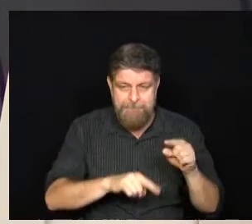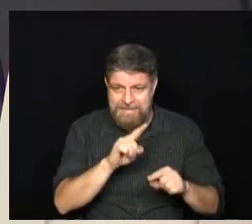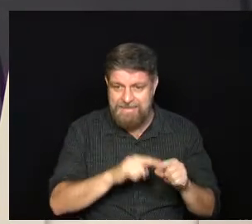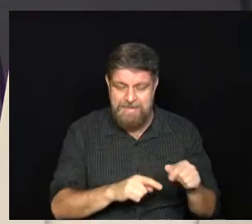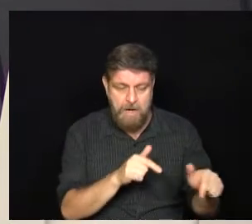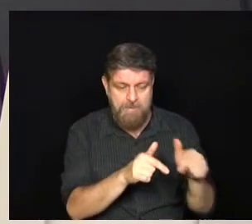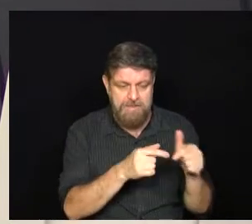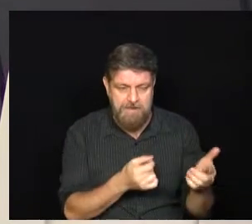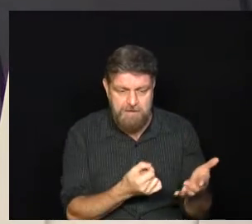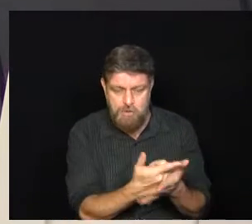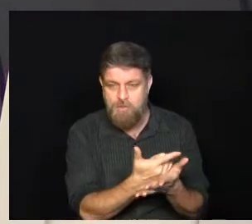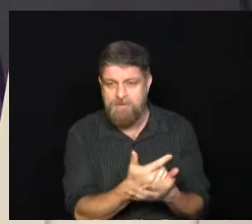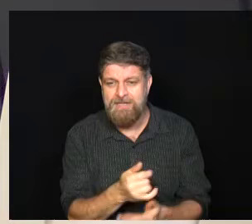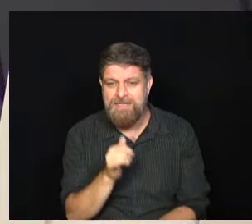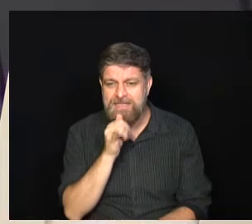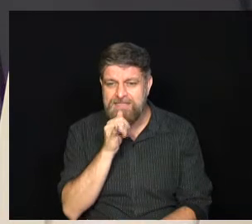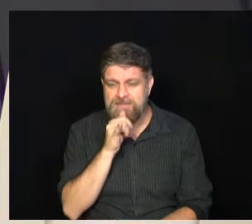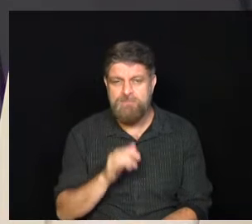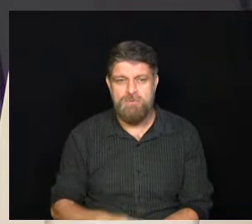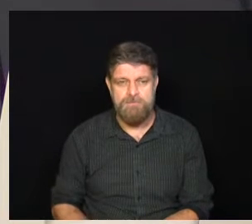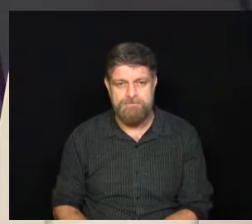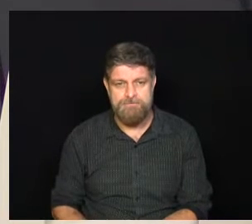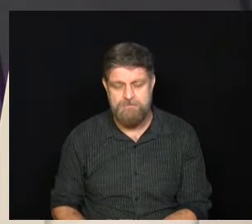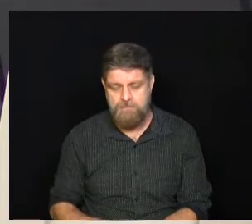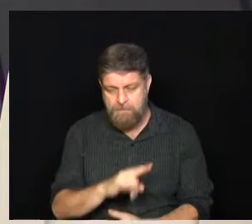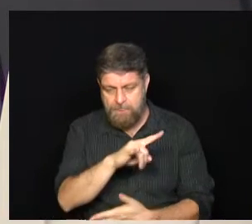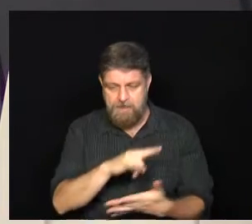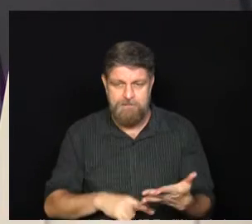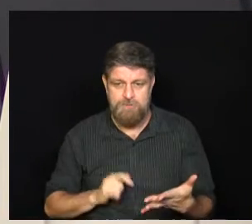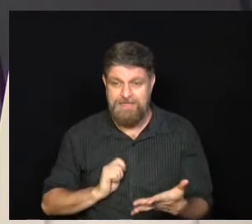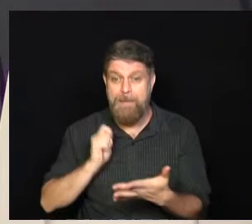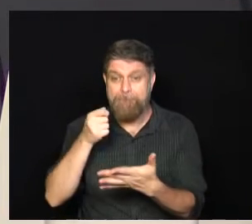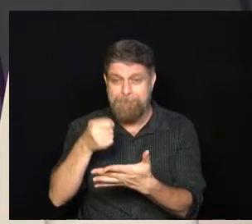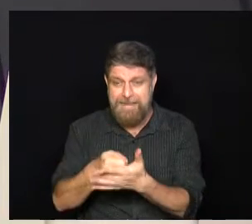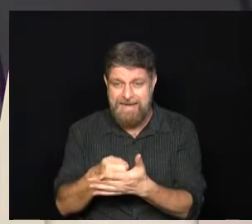serviços. Aquela fatura que venceria em janeiro,